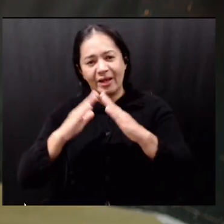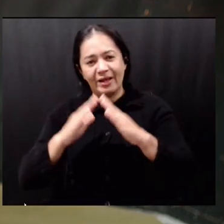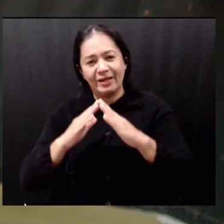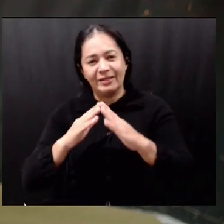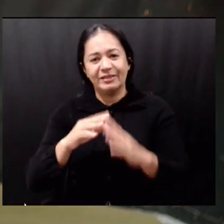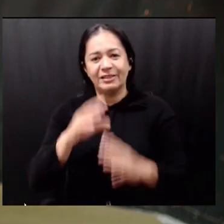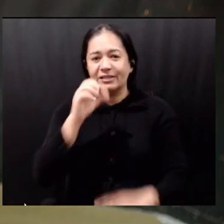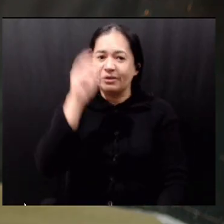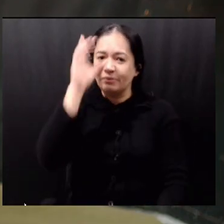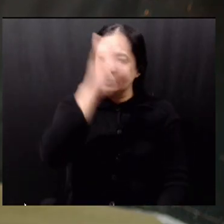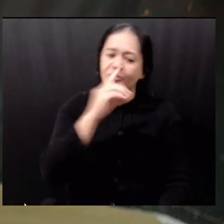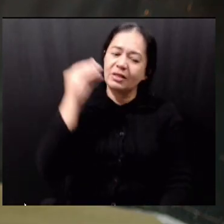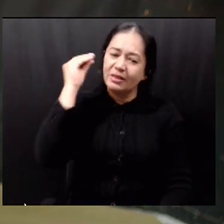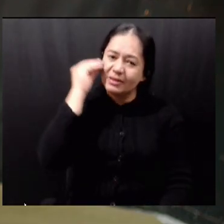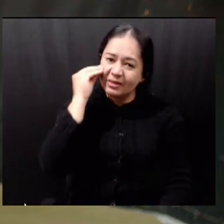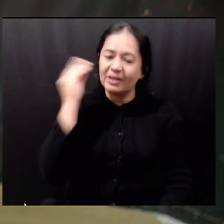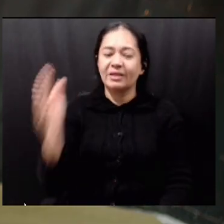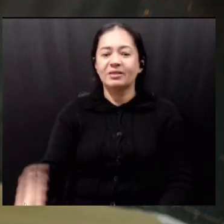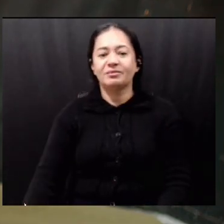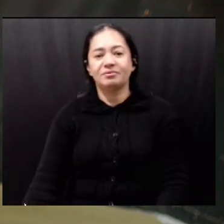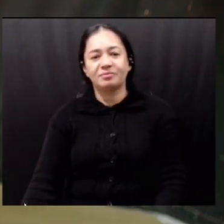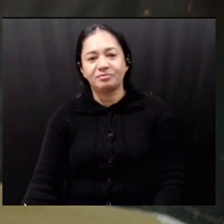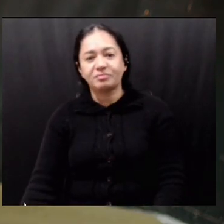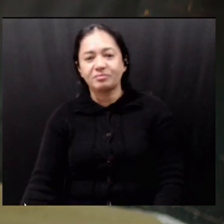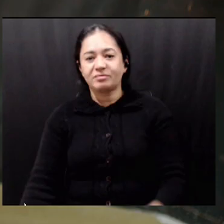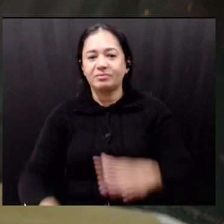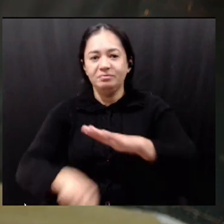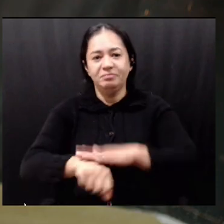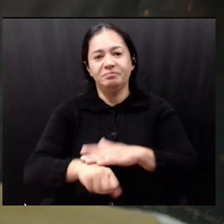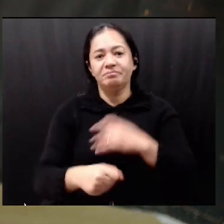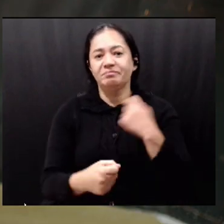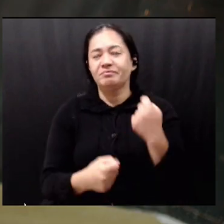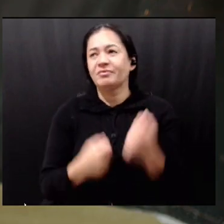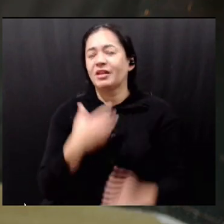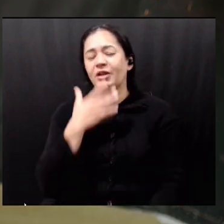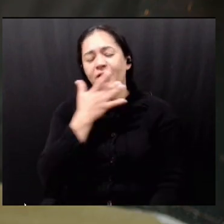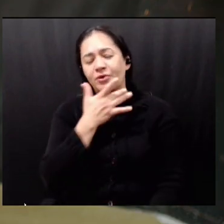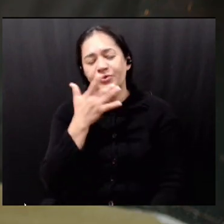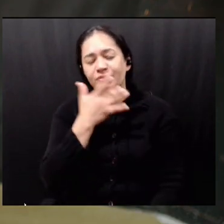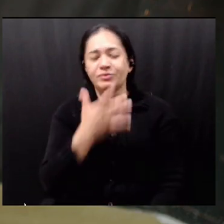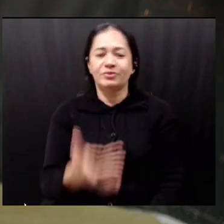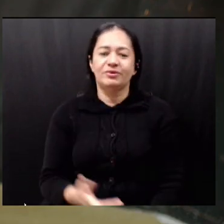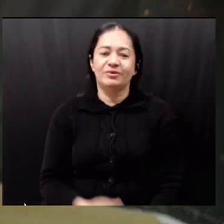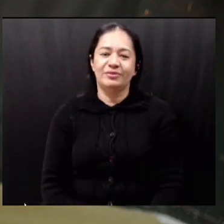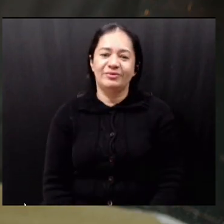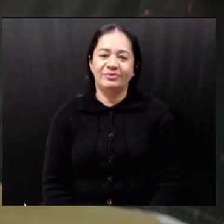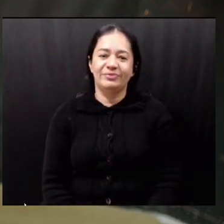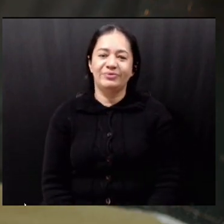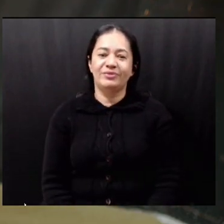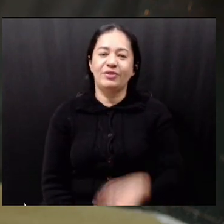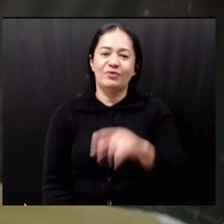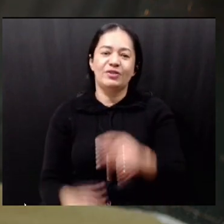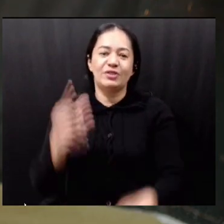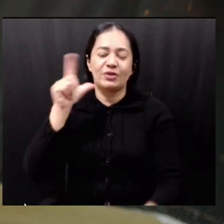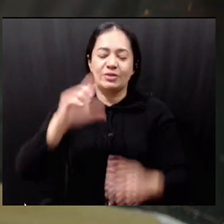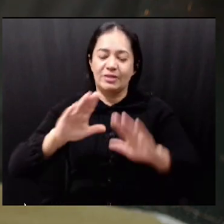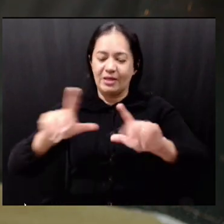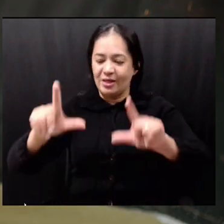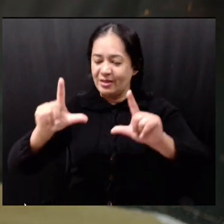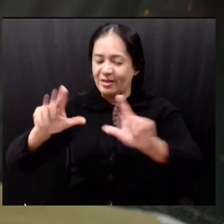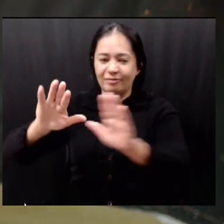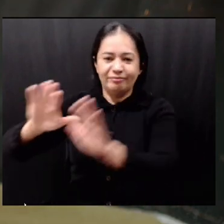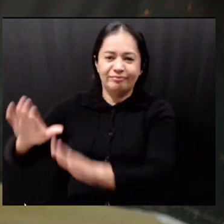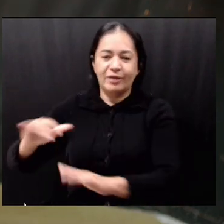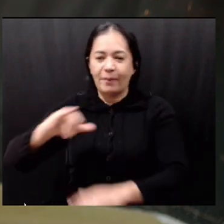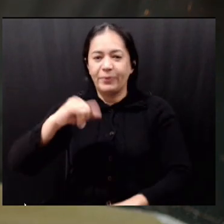no domingo, sabe? Fazer alguma coisa assim é tão gostoso, gente. Aí você consegue tirar da tela e aproveita e brincar junto, tá? Essa é a